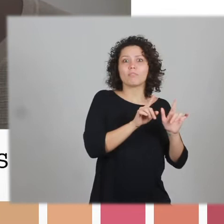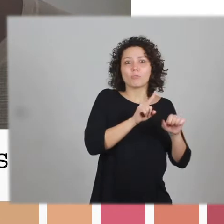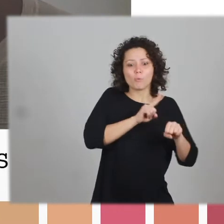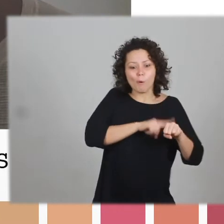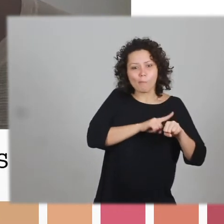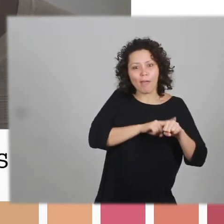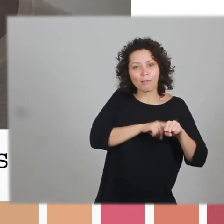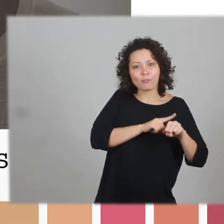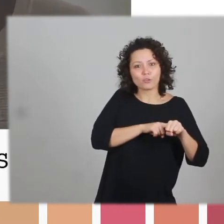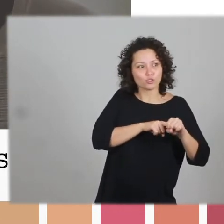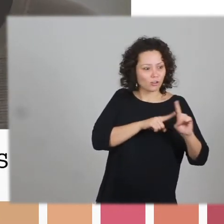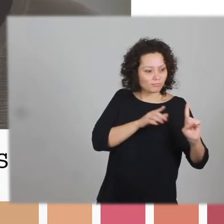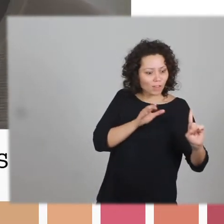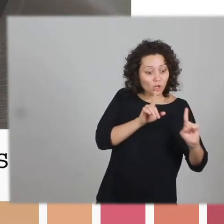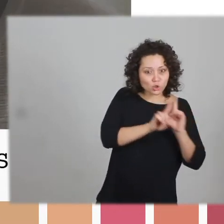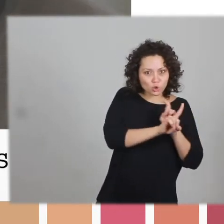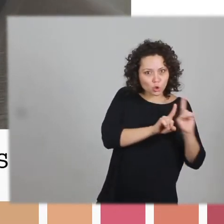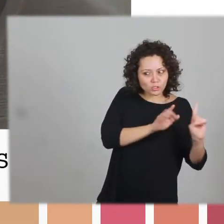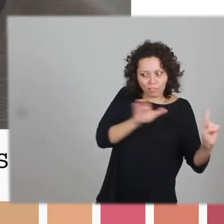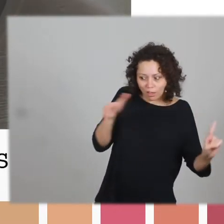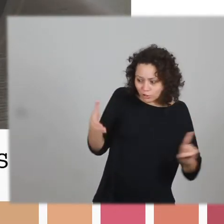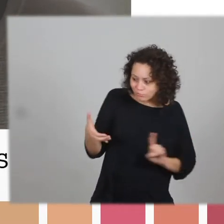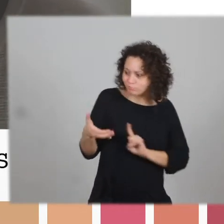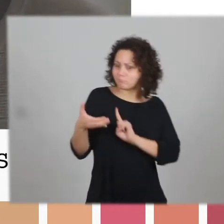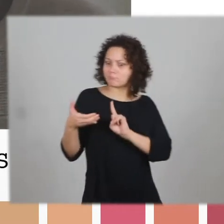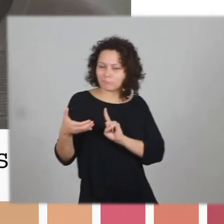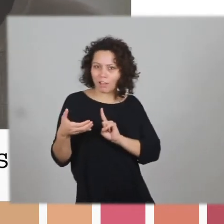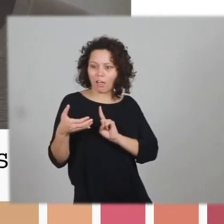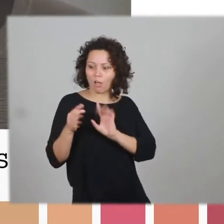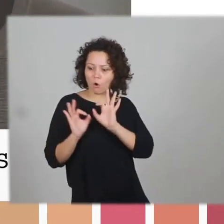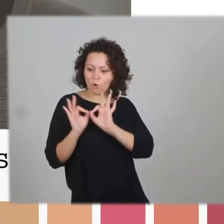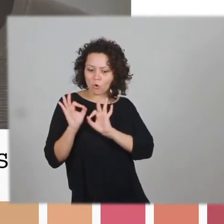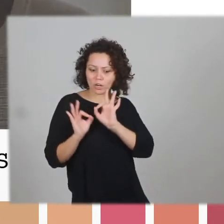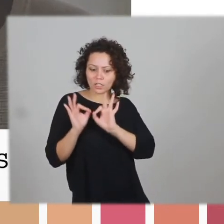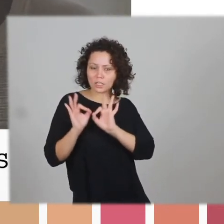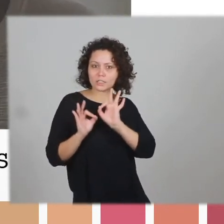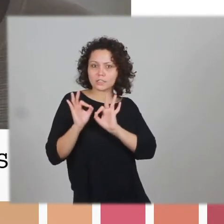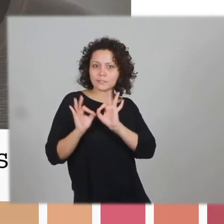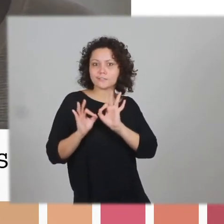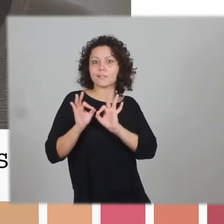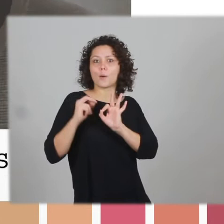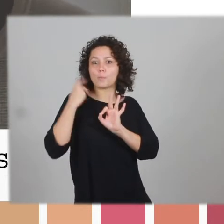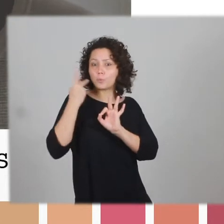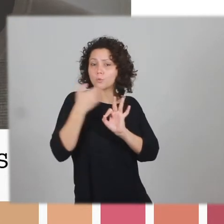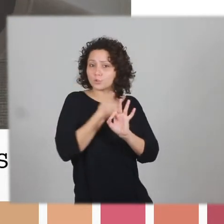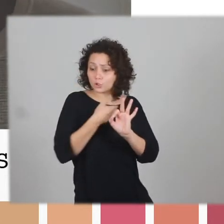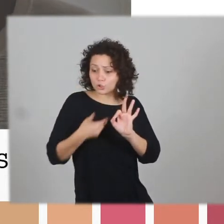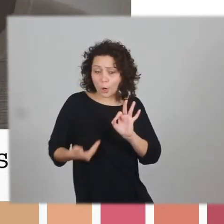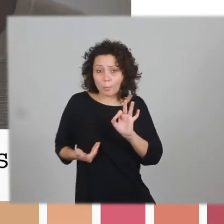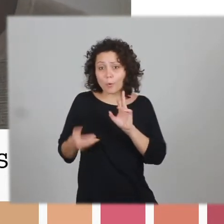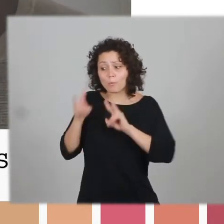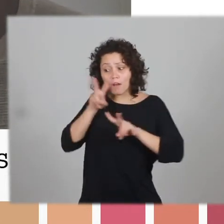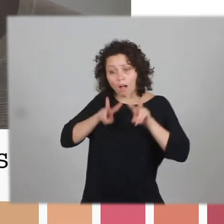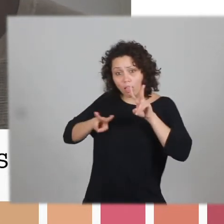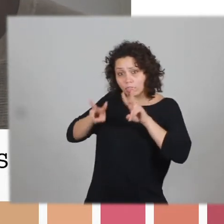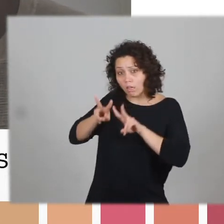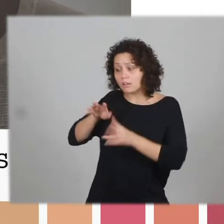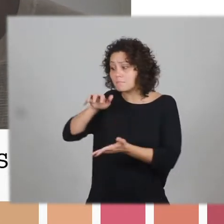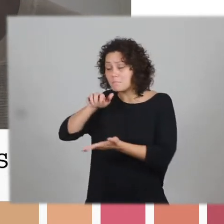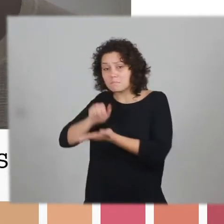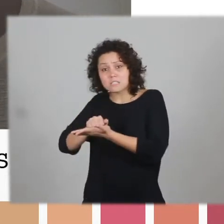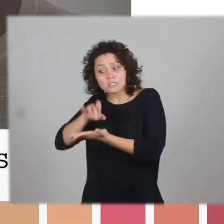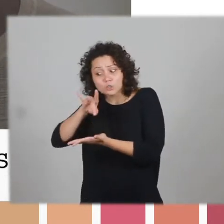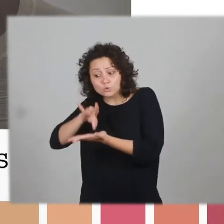seu monitoramento e efetivamente na sua análise e na sua implementação efetiva no âmbito das